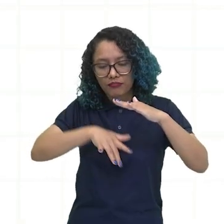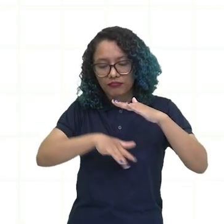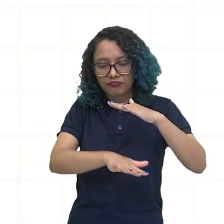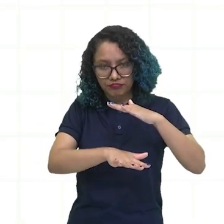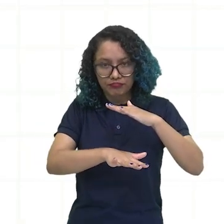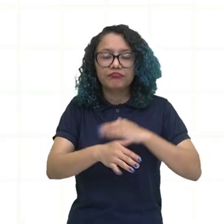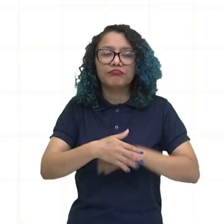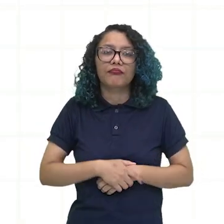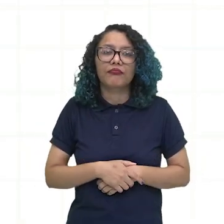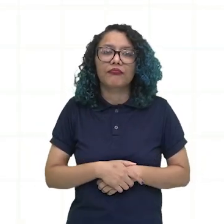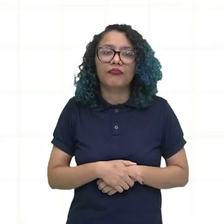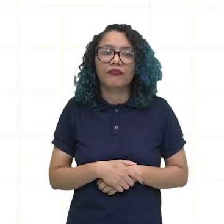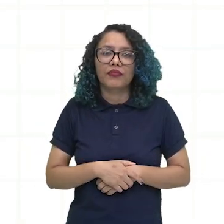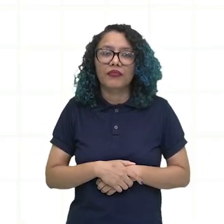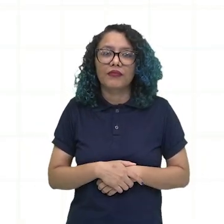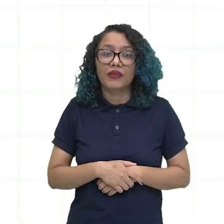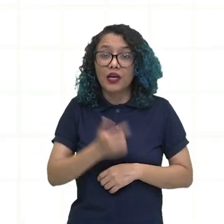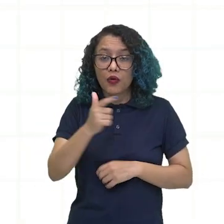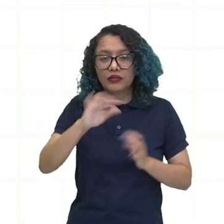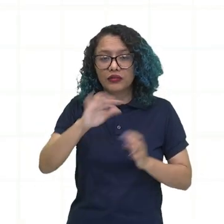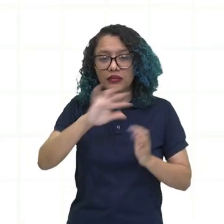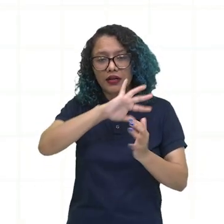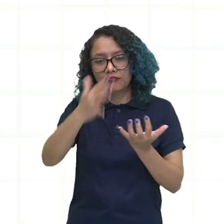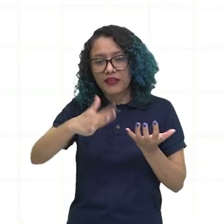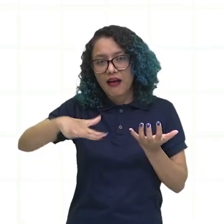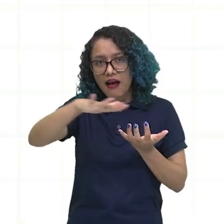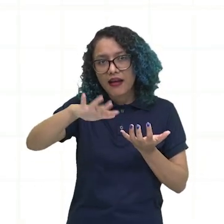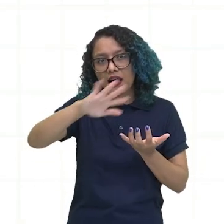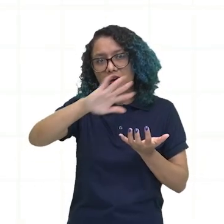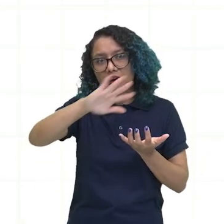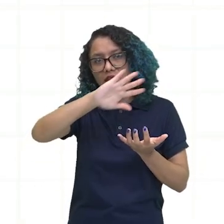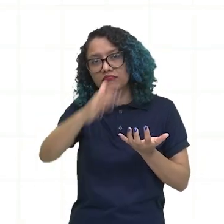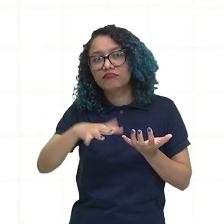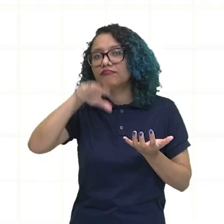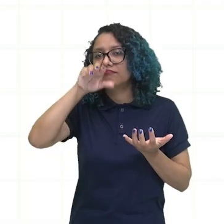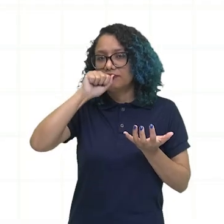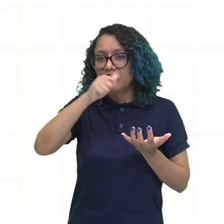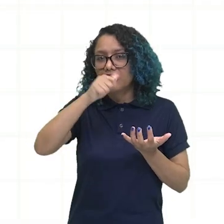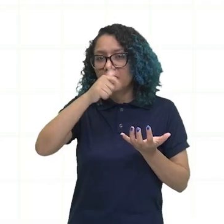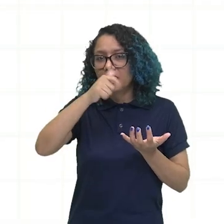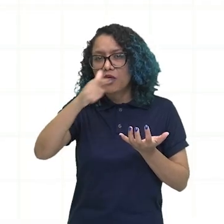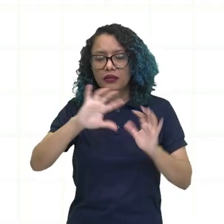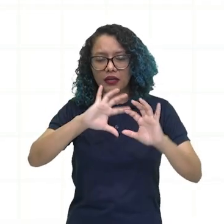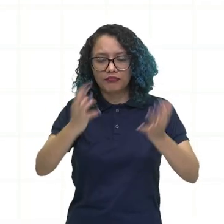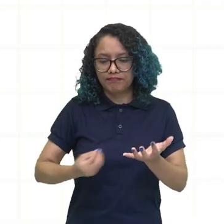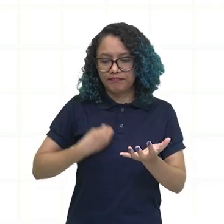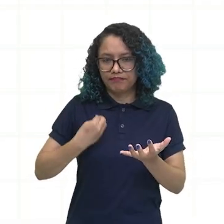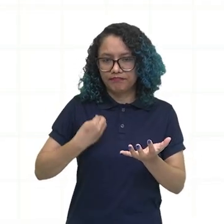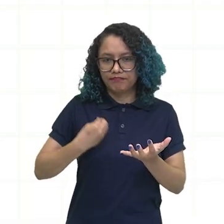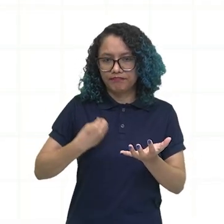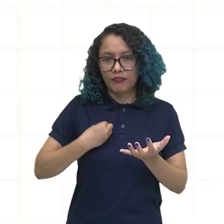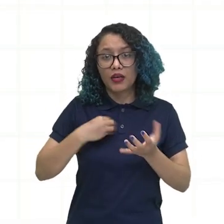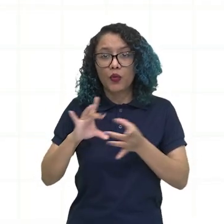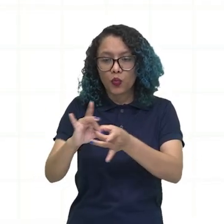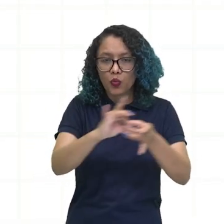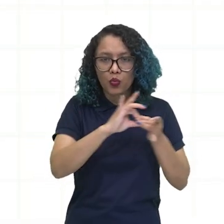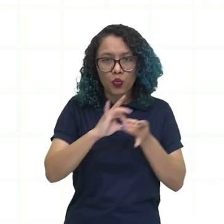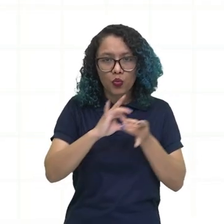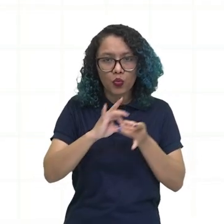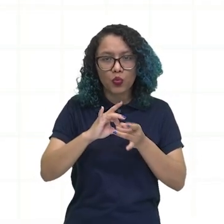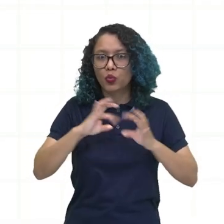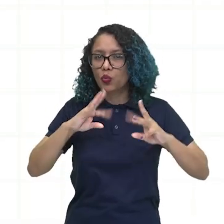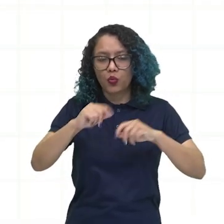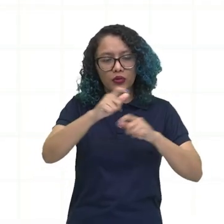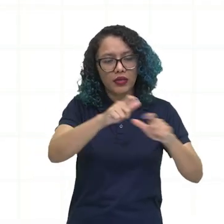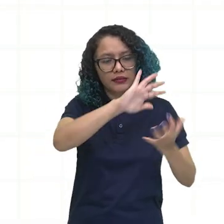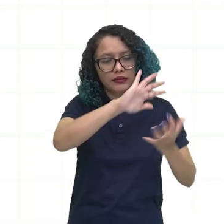e a atmosfera, certo? E a biosfera vai ser o quê? A integração de todas